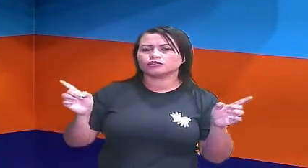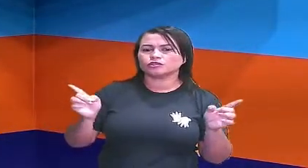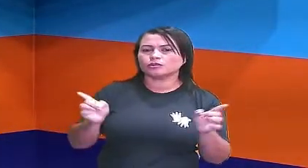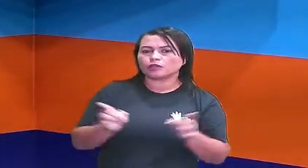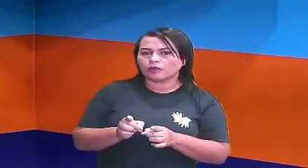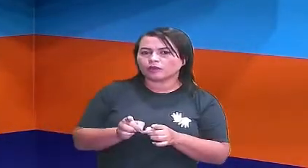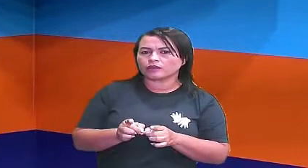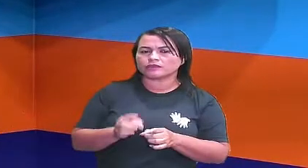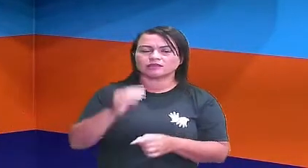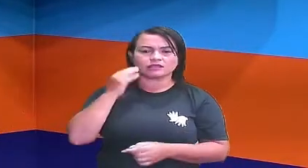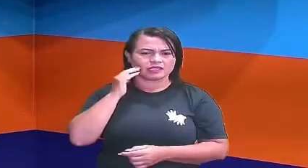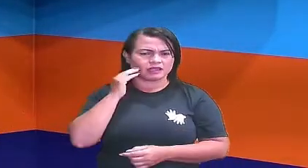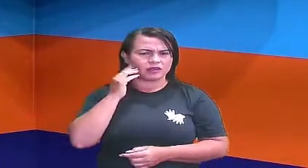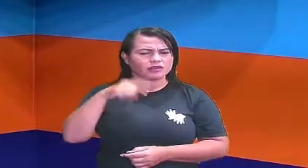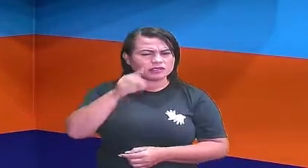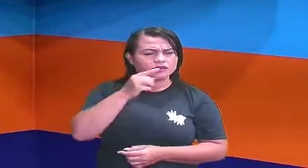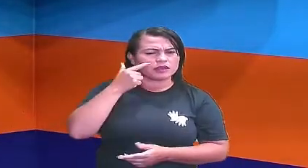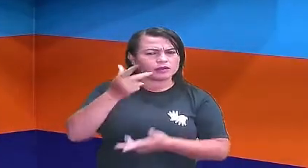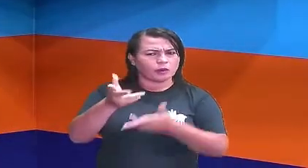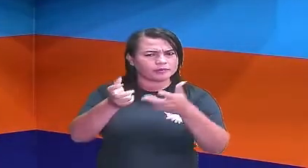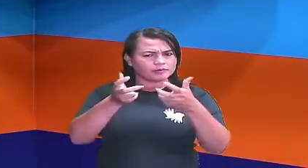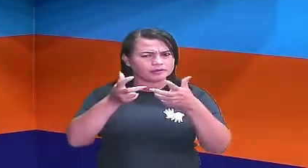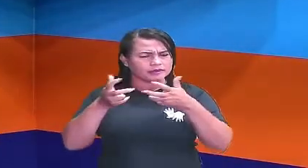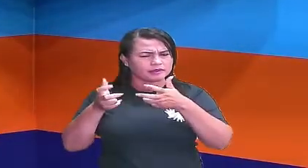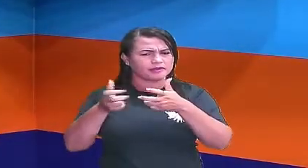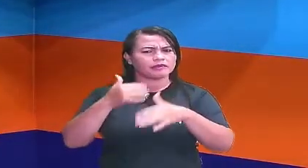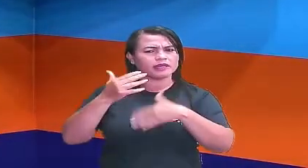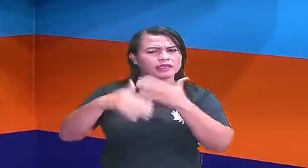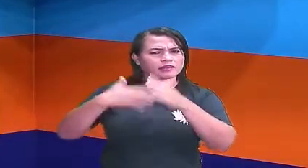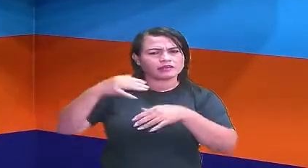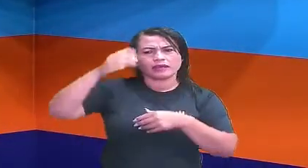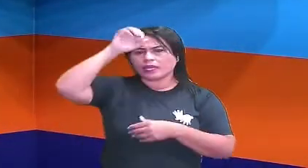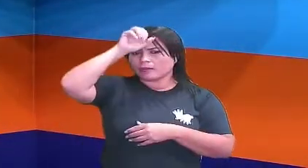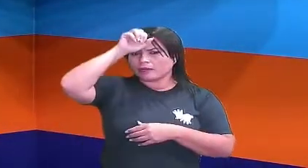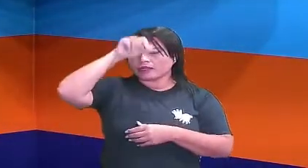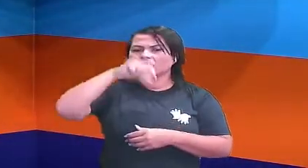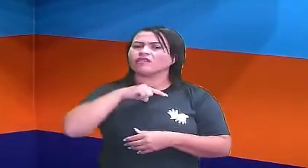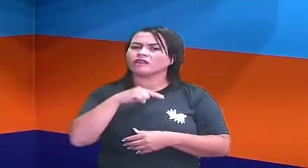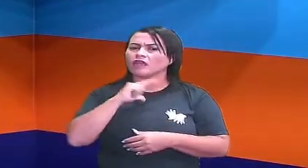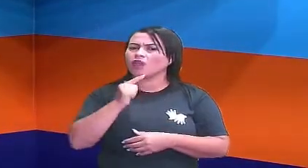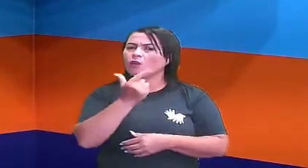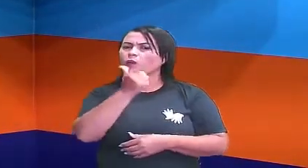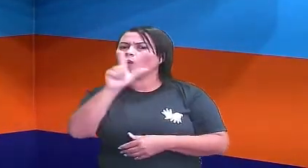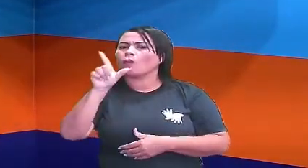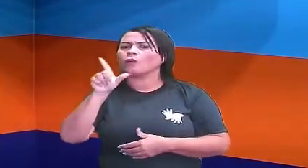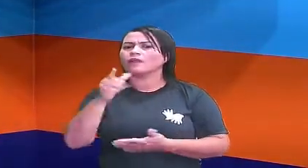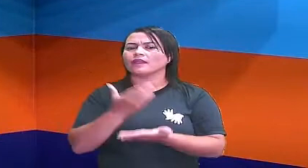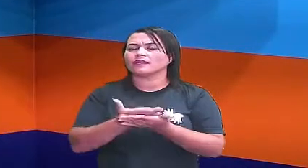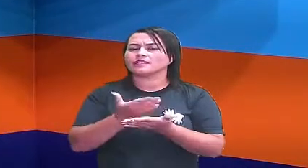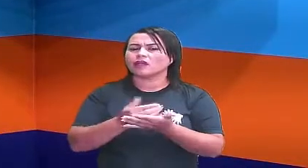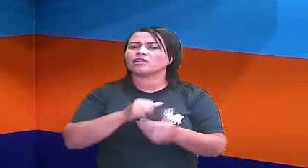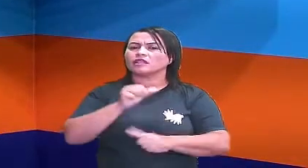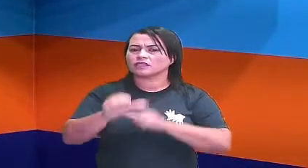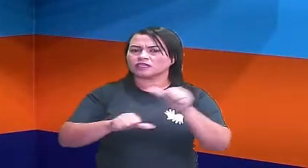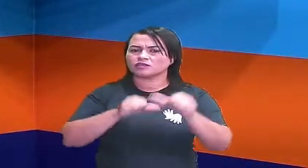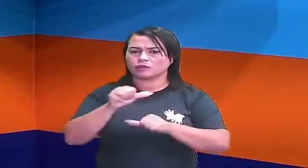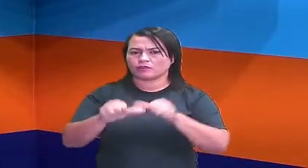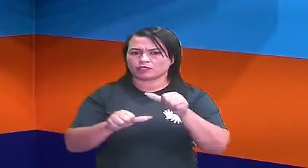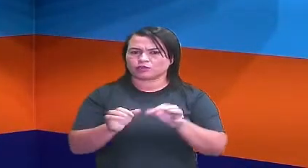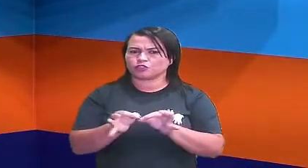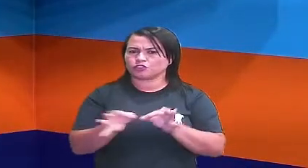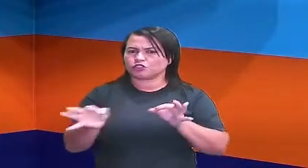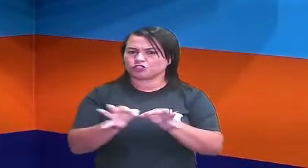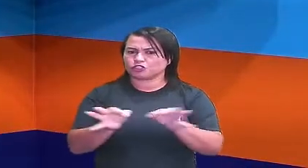submúltiplos, ok? Então, isso aí a gente vai vendo aos pouquinhos, porque terão outras aulas de transformação de medidas e a gente vai compreender